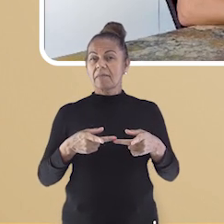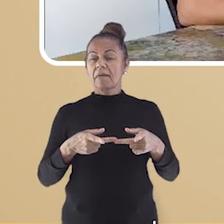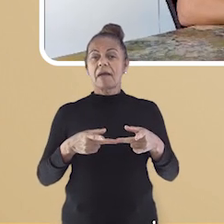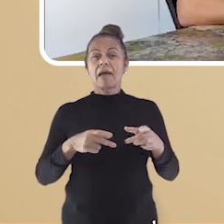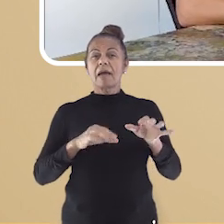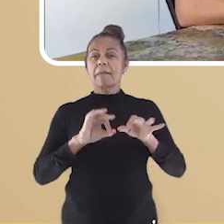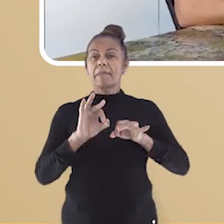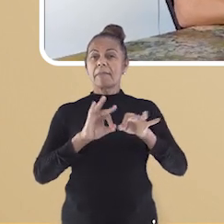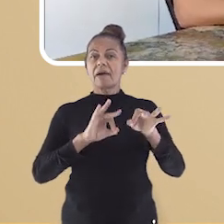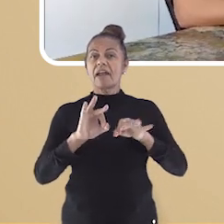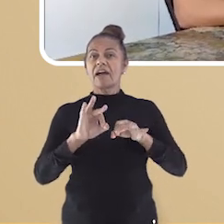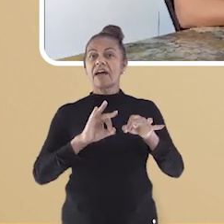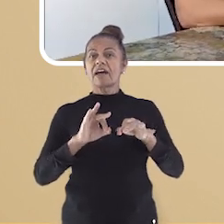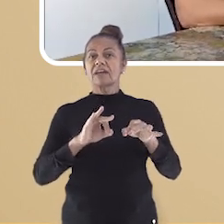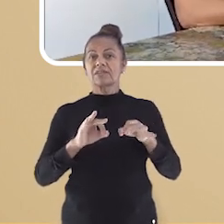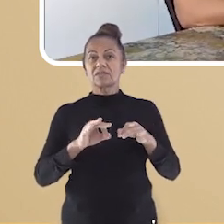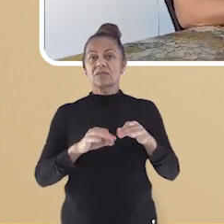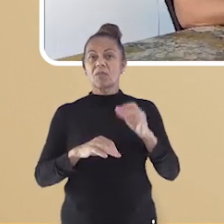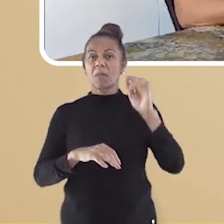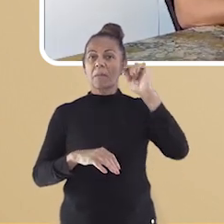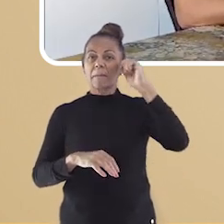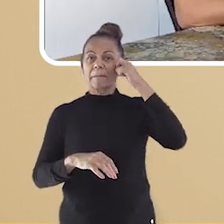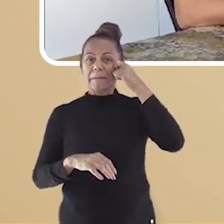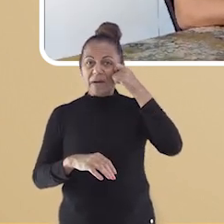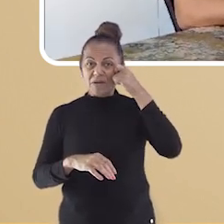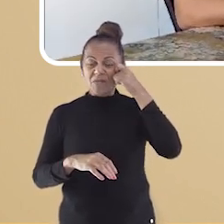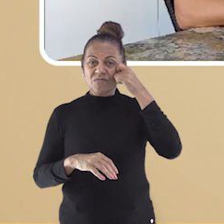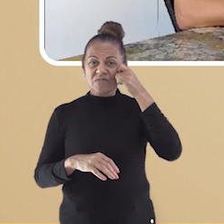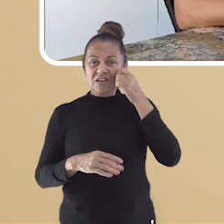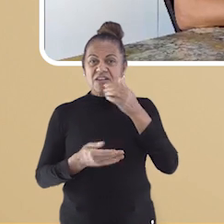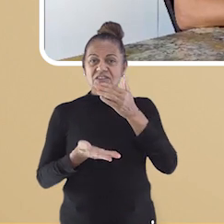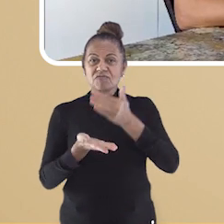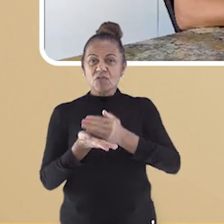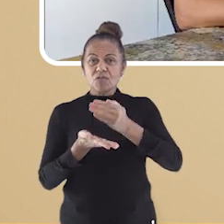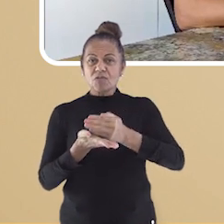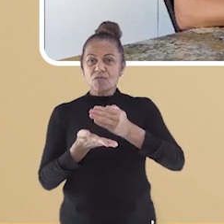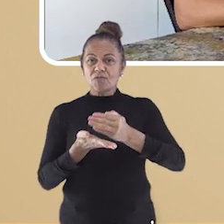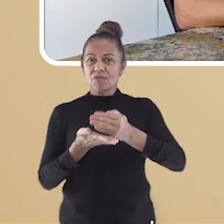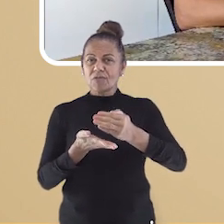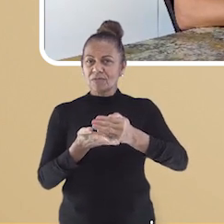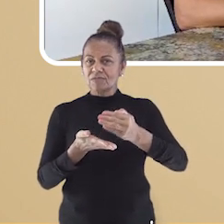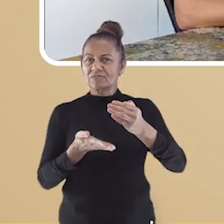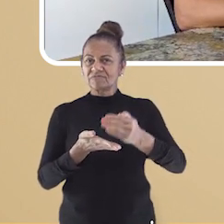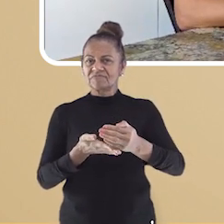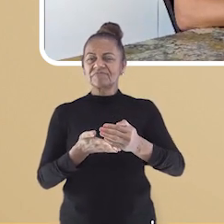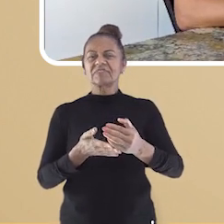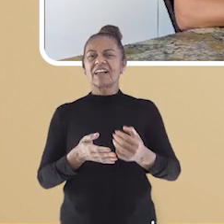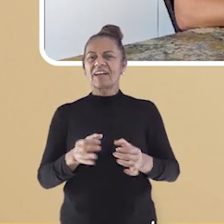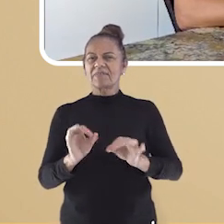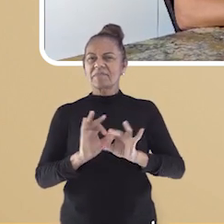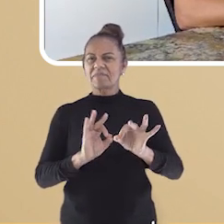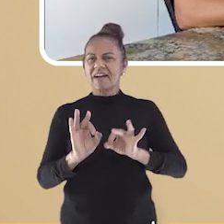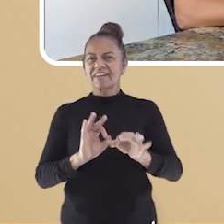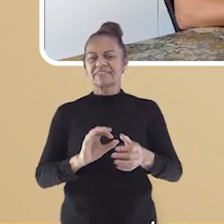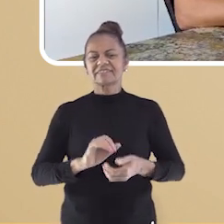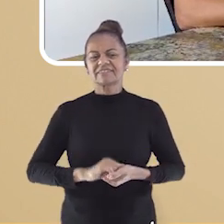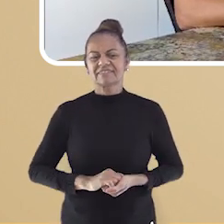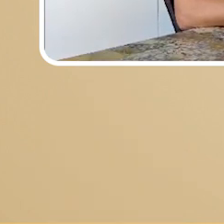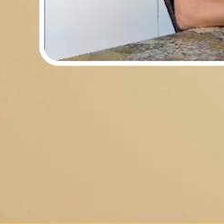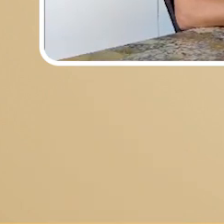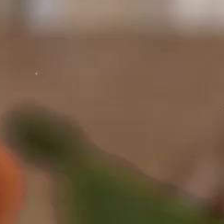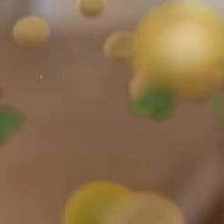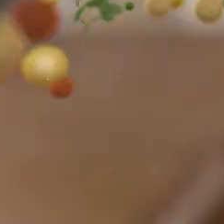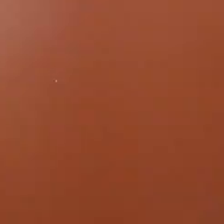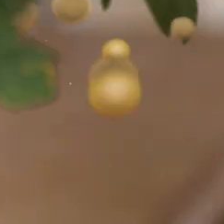Vamos marcar. Vamos sim. Outro dia, então, a gente volta aqui para comer, para provar essa pizza de pão de